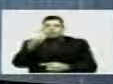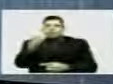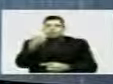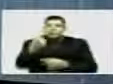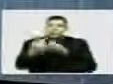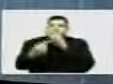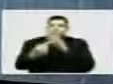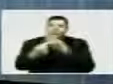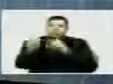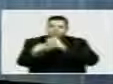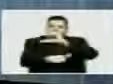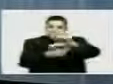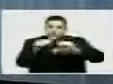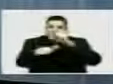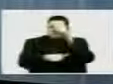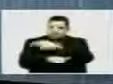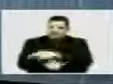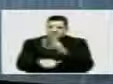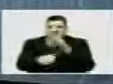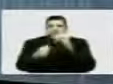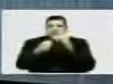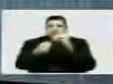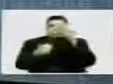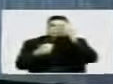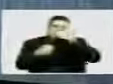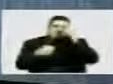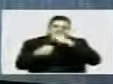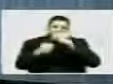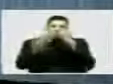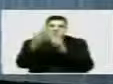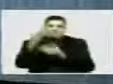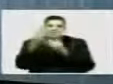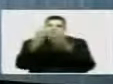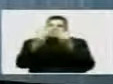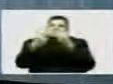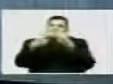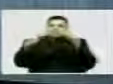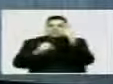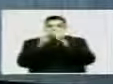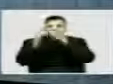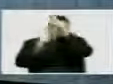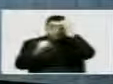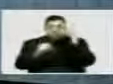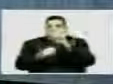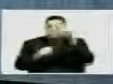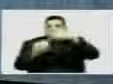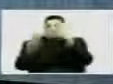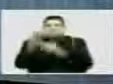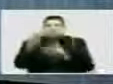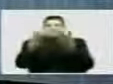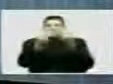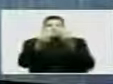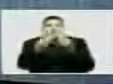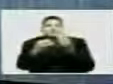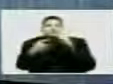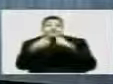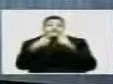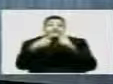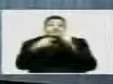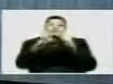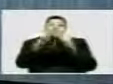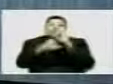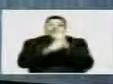origem. Mudança essa que fere de morte, deputado Zé Ricardo, não só o orçamento do